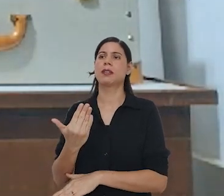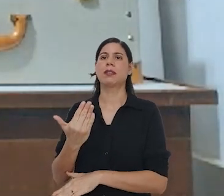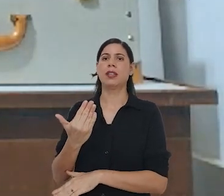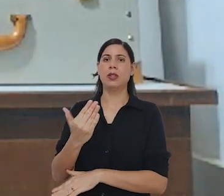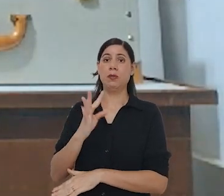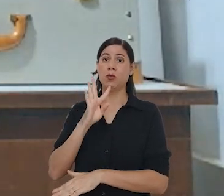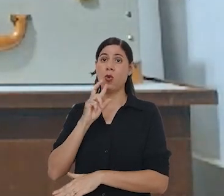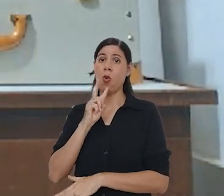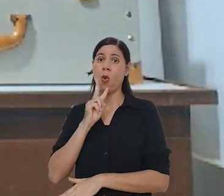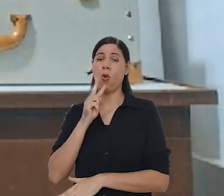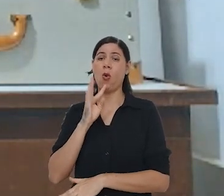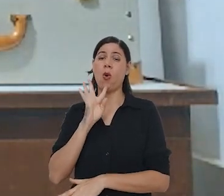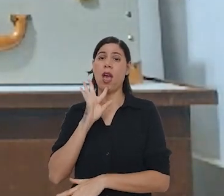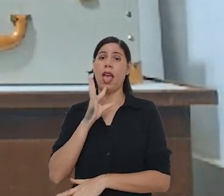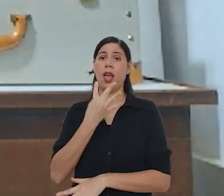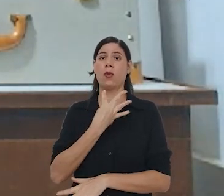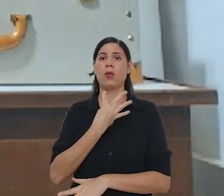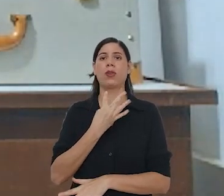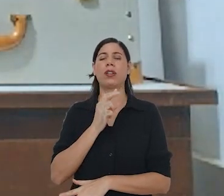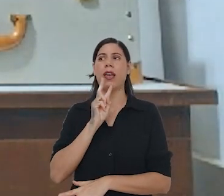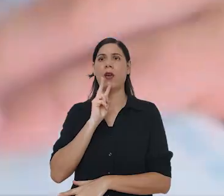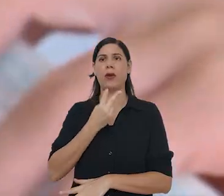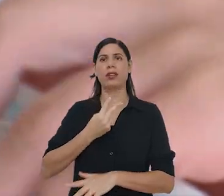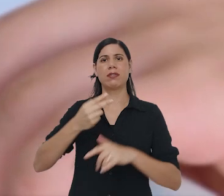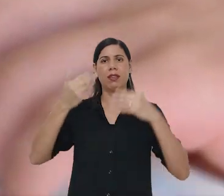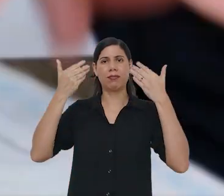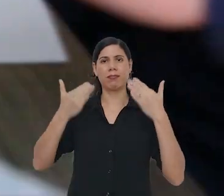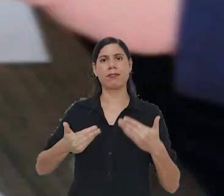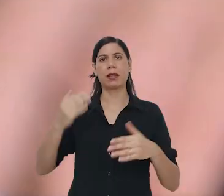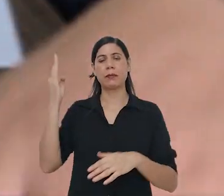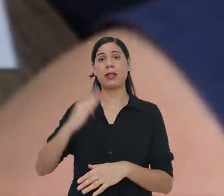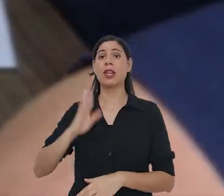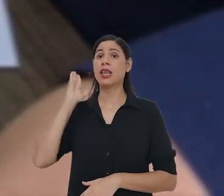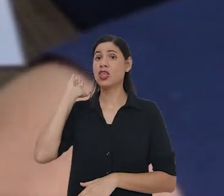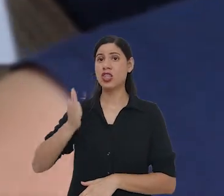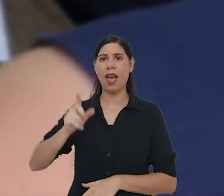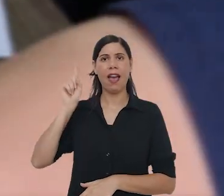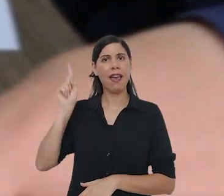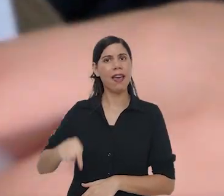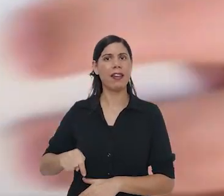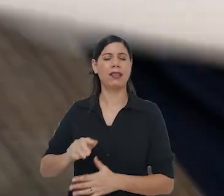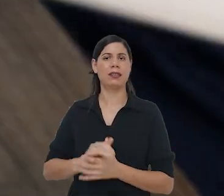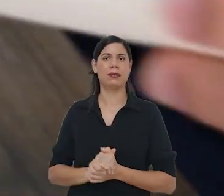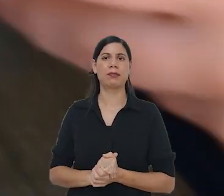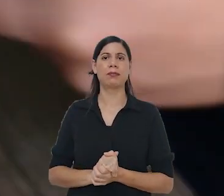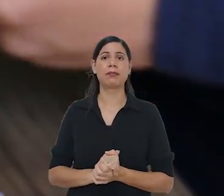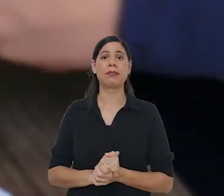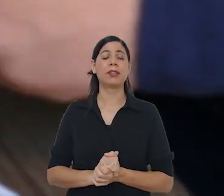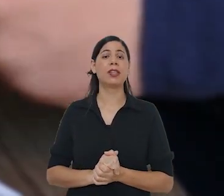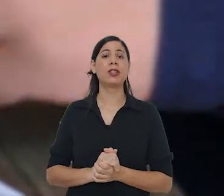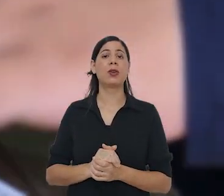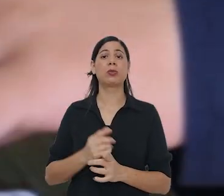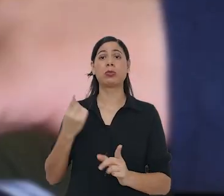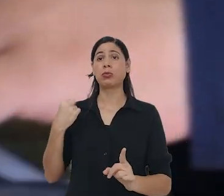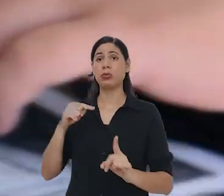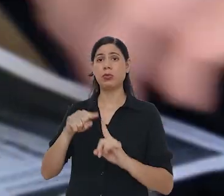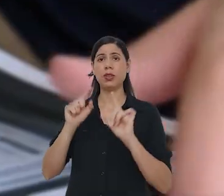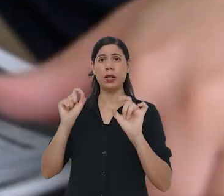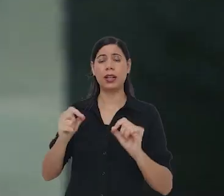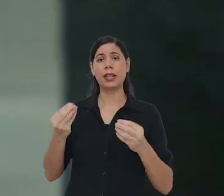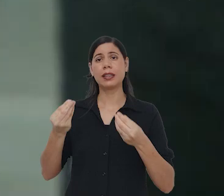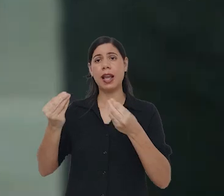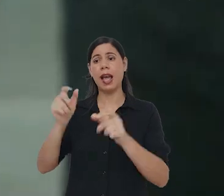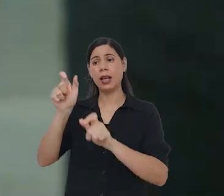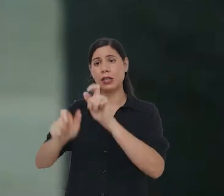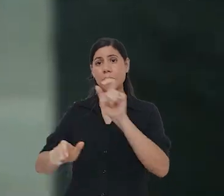da nacionalidade, uma vez que ela já é brasileira. O relator salientou ainda que a opção de naturalidade objetiva conferir ao